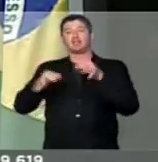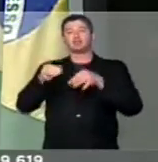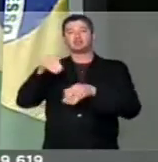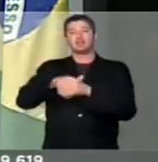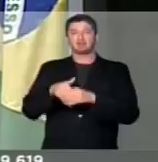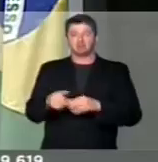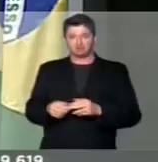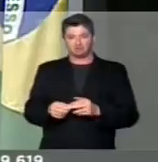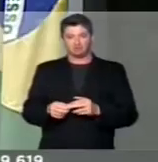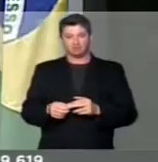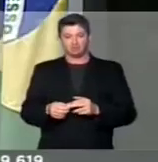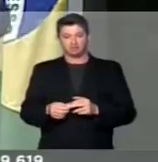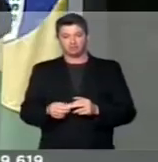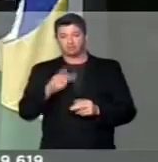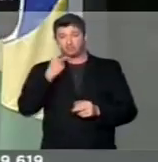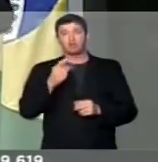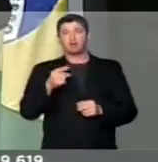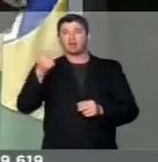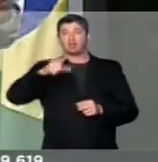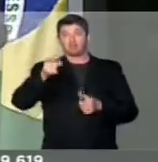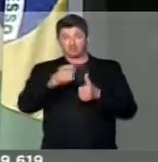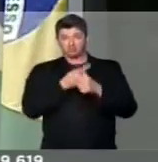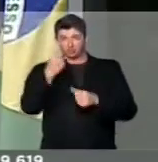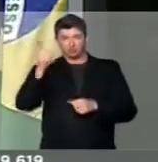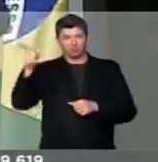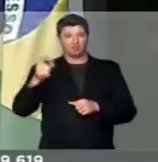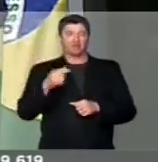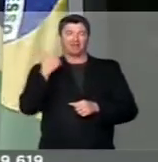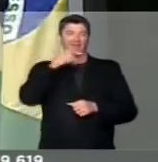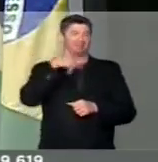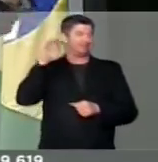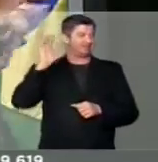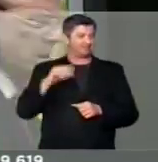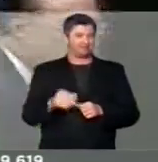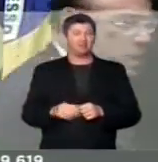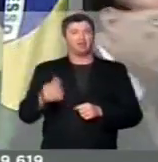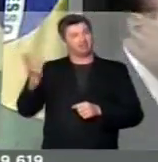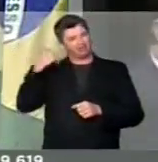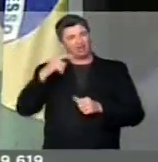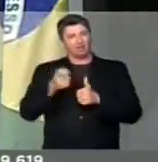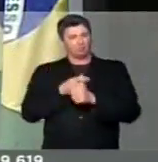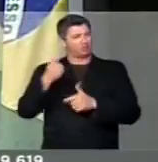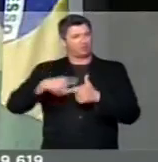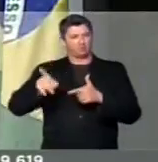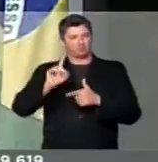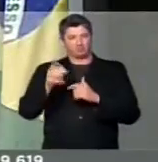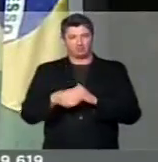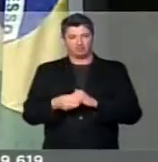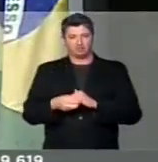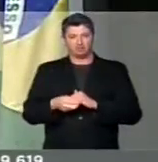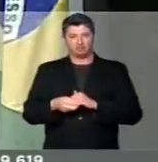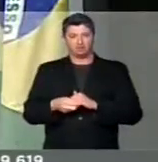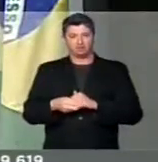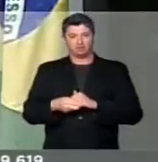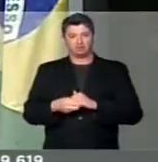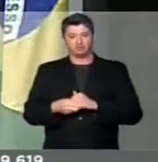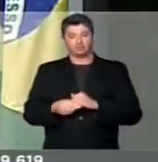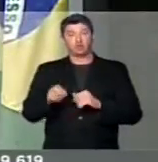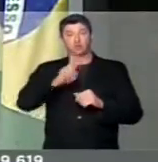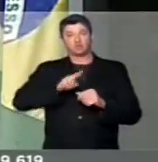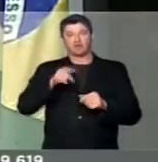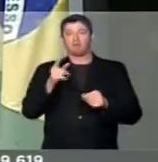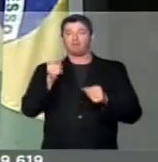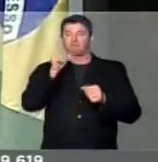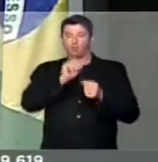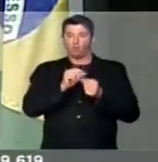eleitoral. Ele dizia, vem mais uma multa aí, dava risada, e que tome mais uma multa, e mais uma multa, usando a máquina para eleger a